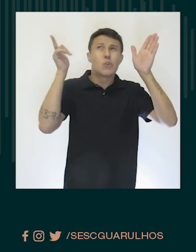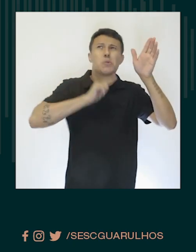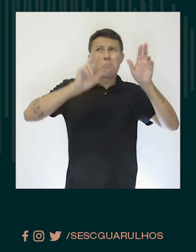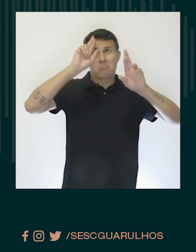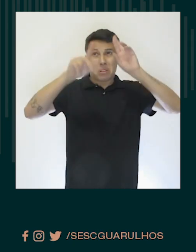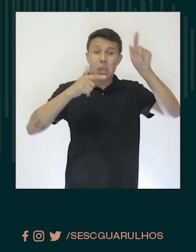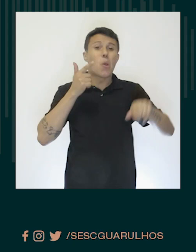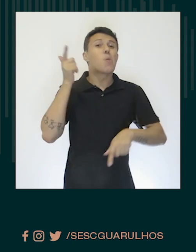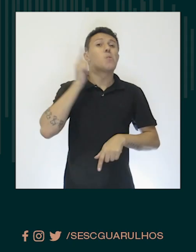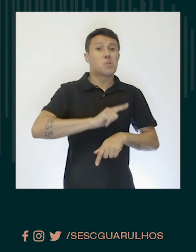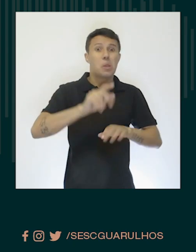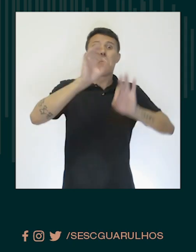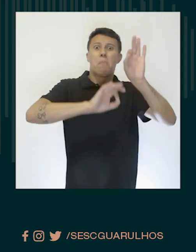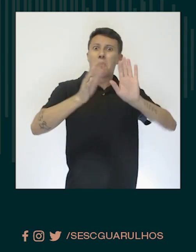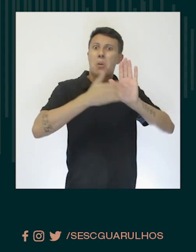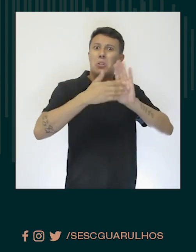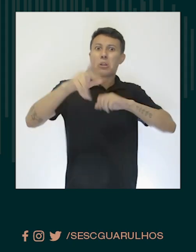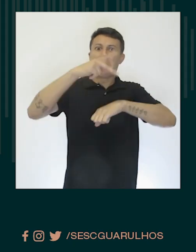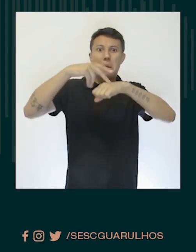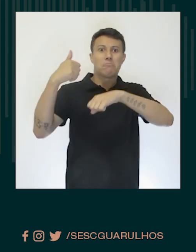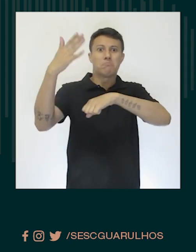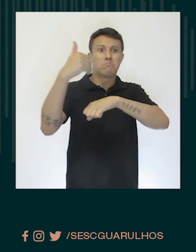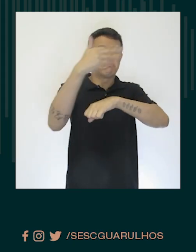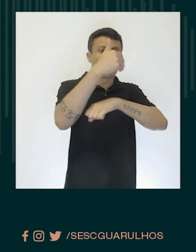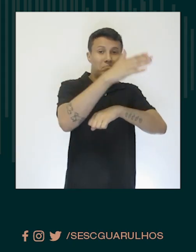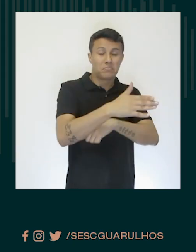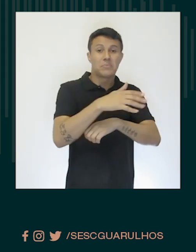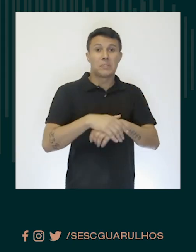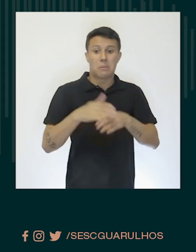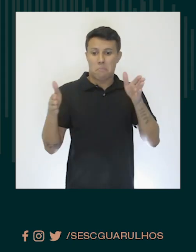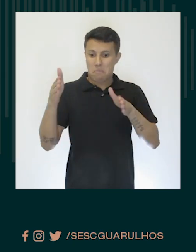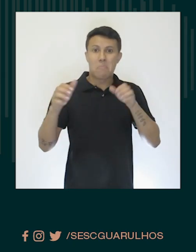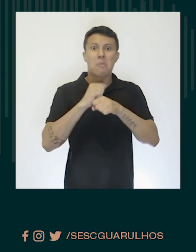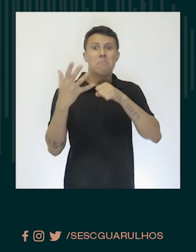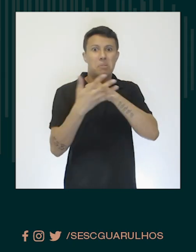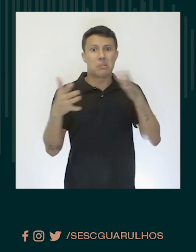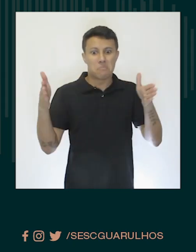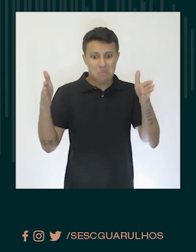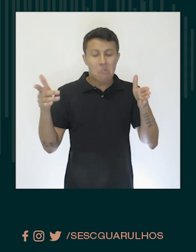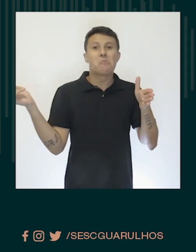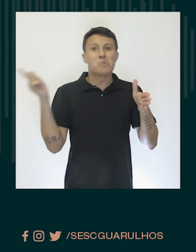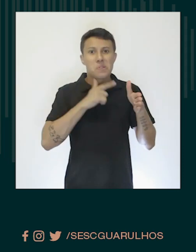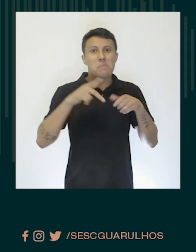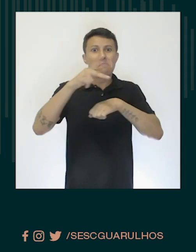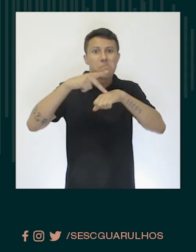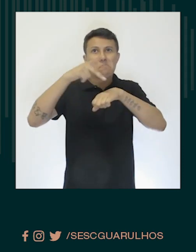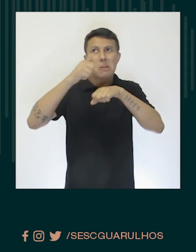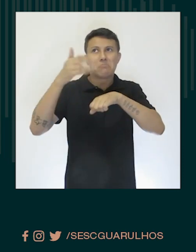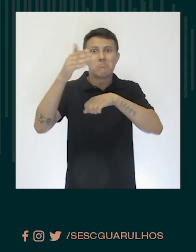fazer várias coisas. Eu desenvolvi muitos projetos internacionais nesse curto período de pandemia também,